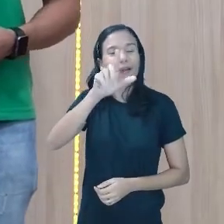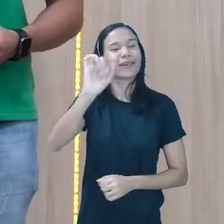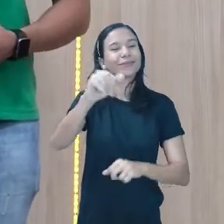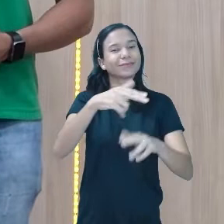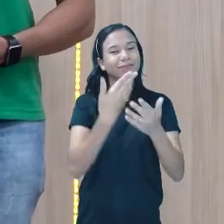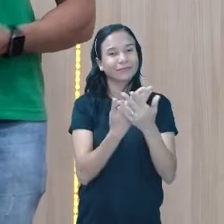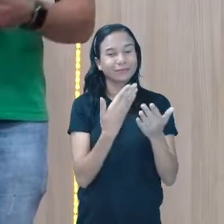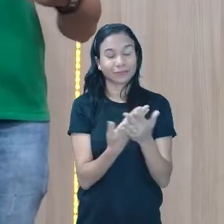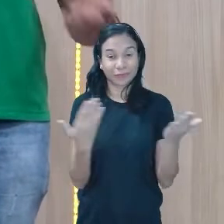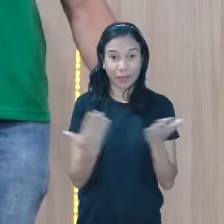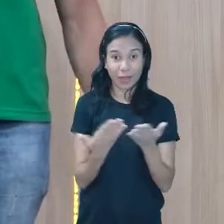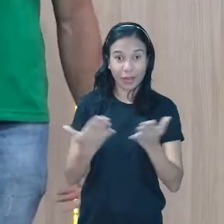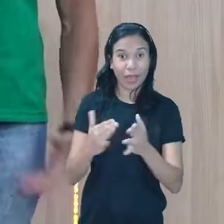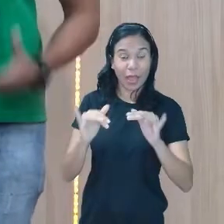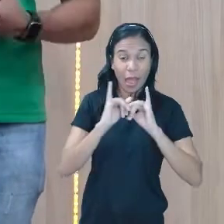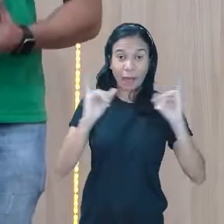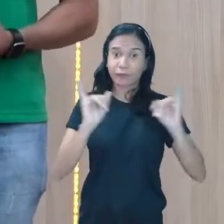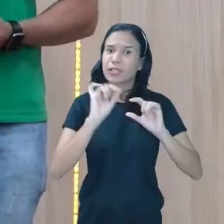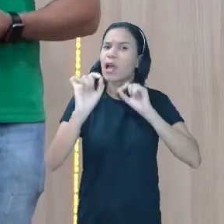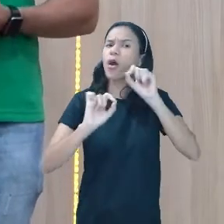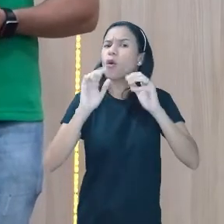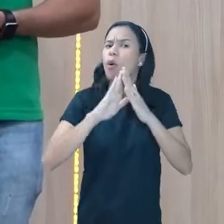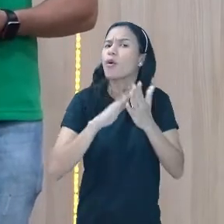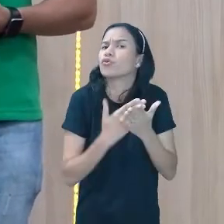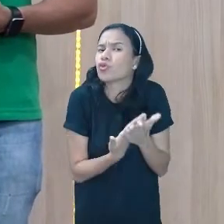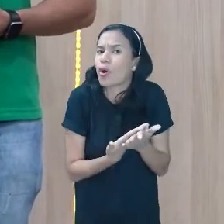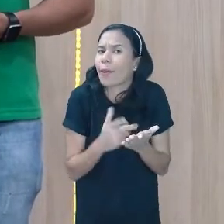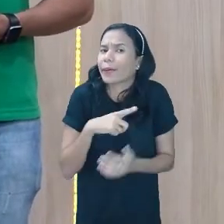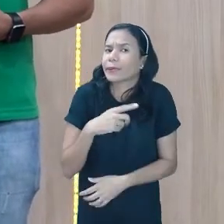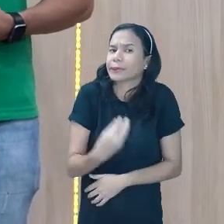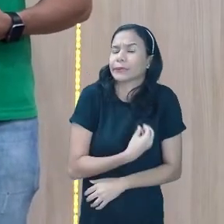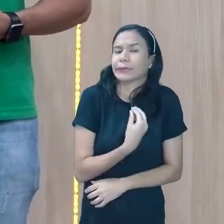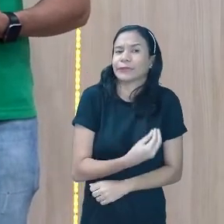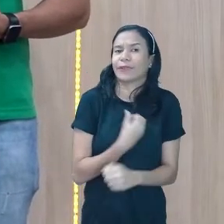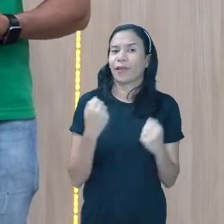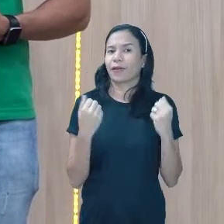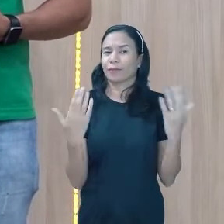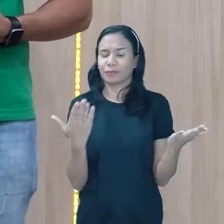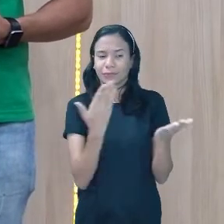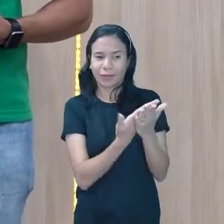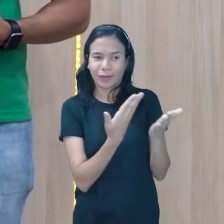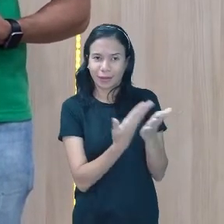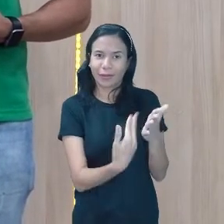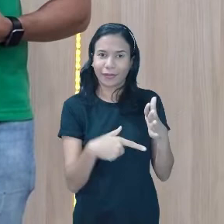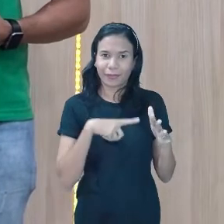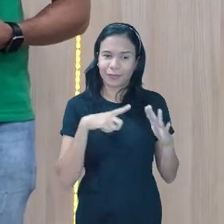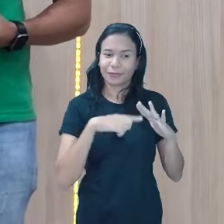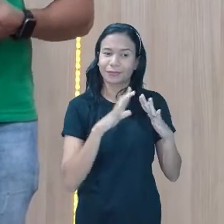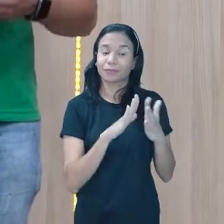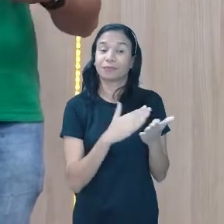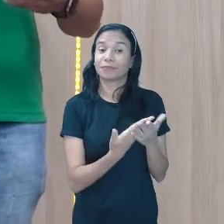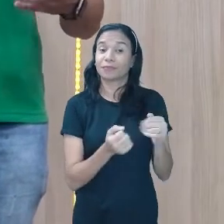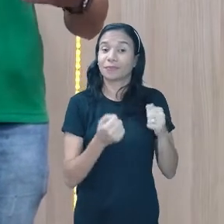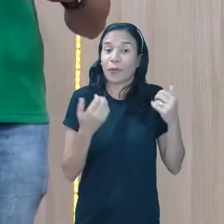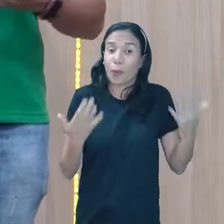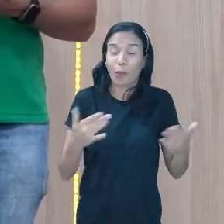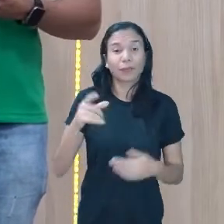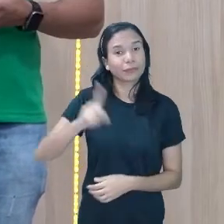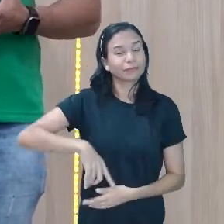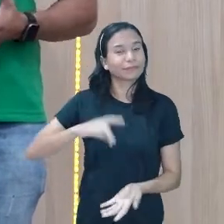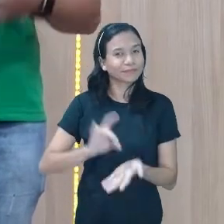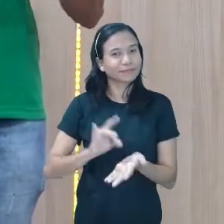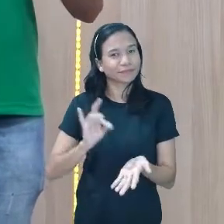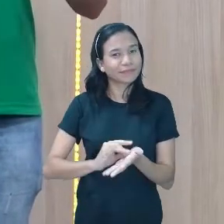nossa aula. Fala aí pra gente de que escola você assiste aí suas aulas presenciais, certo? Vai ser